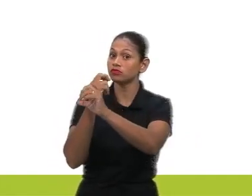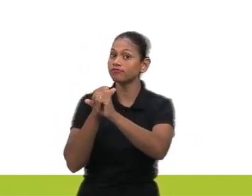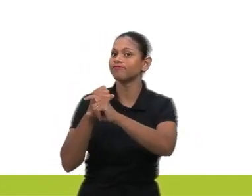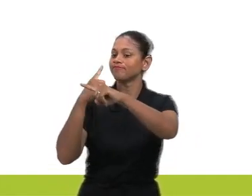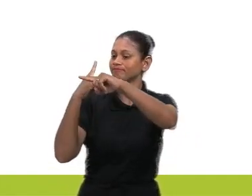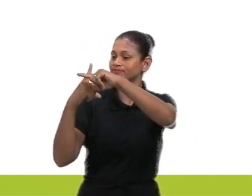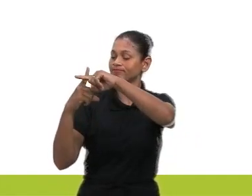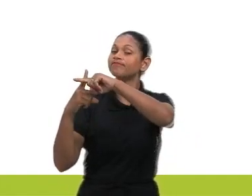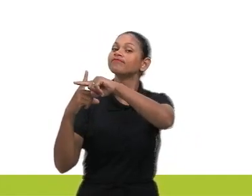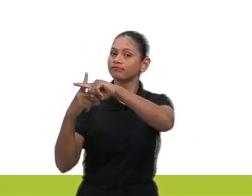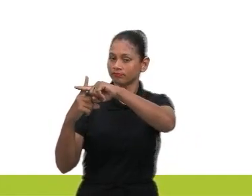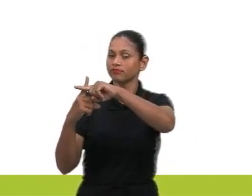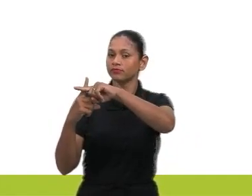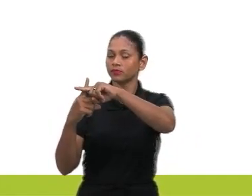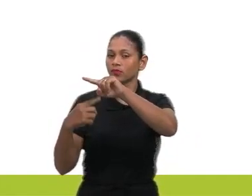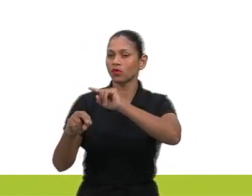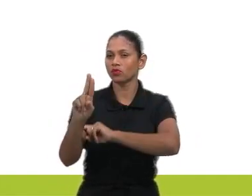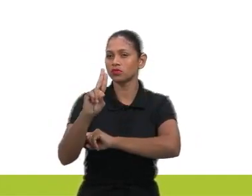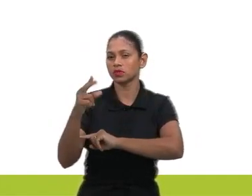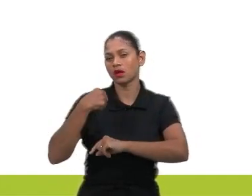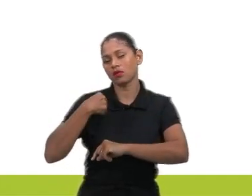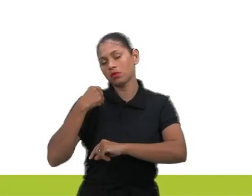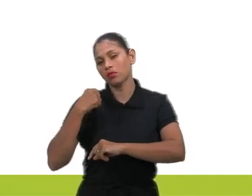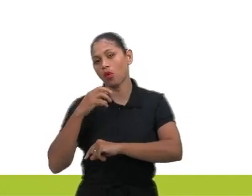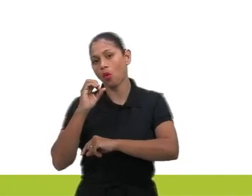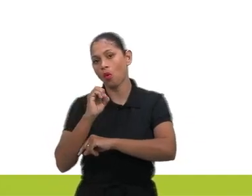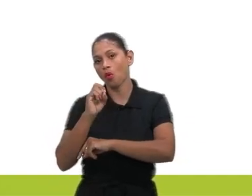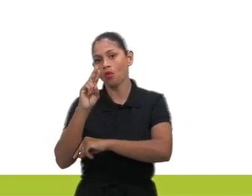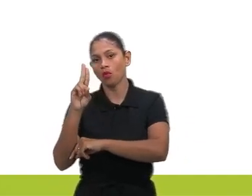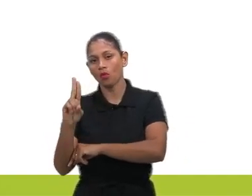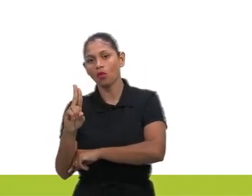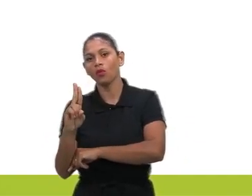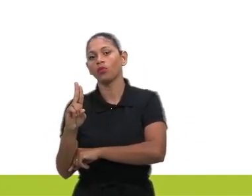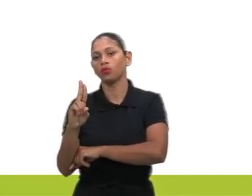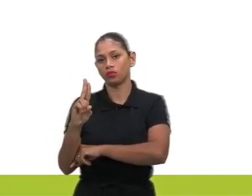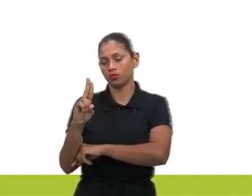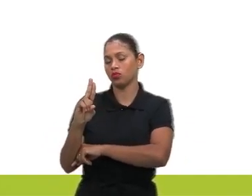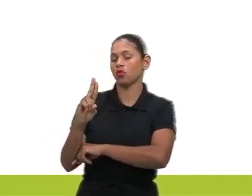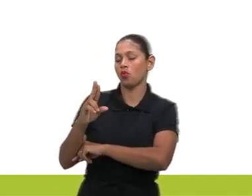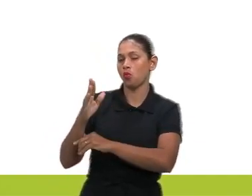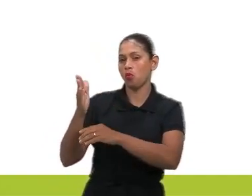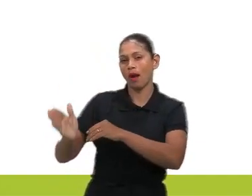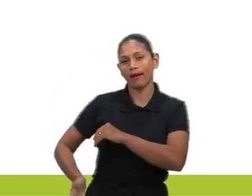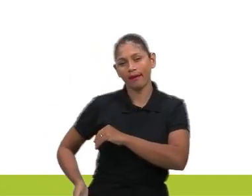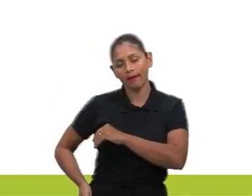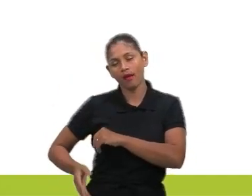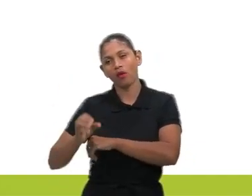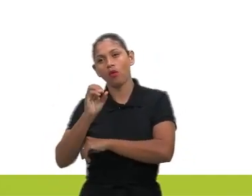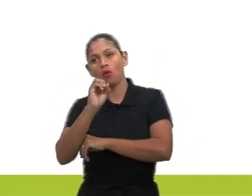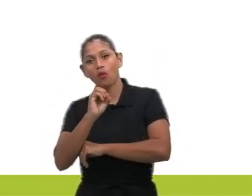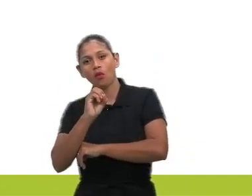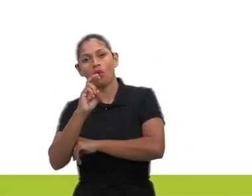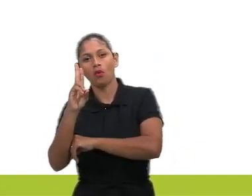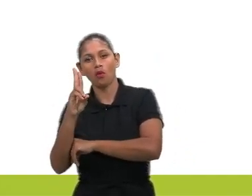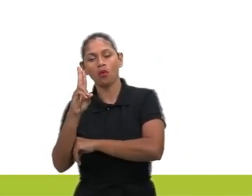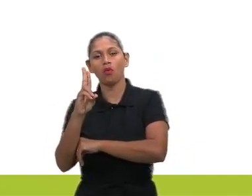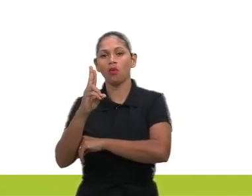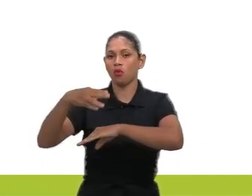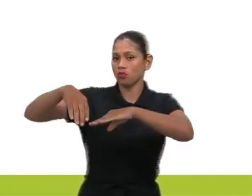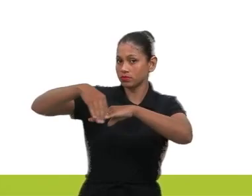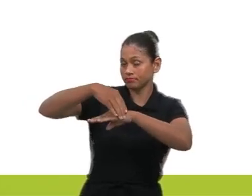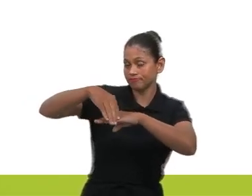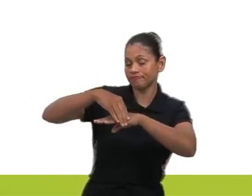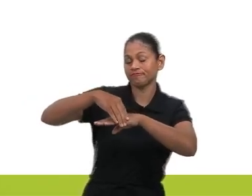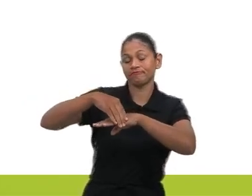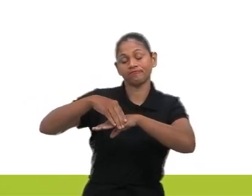quero utilizar ou uma camisa, ou uma calça, ou um sapato. Quando você vai comprar, você tem que tomar decisão, né? Às vezes o dinheiro não dá para comprar tudo,